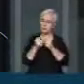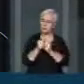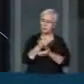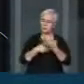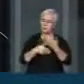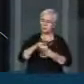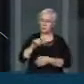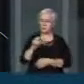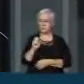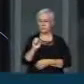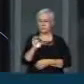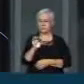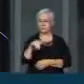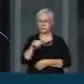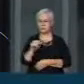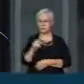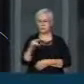José Mariano Beltrame,